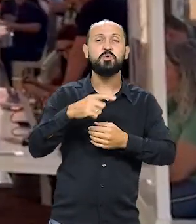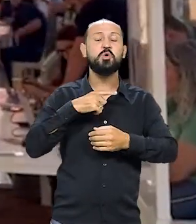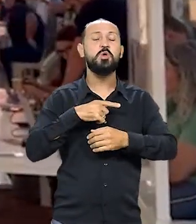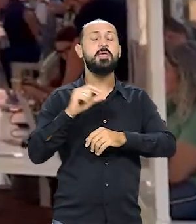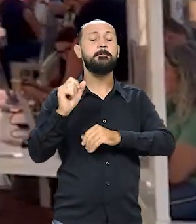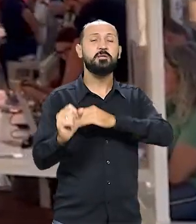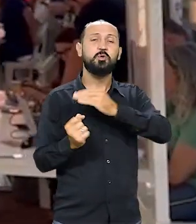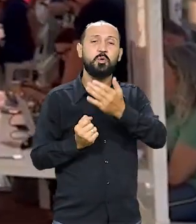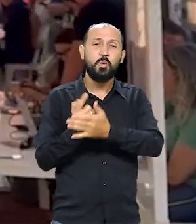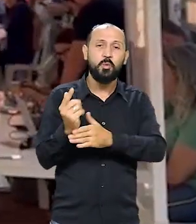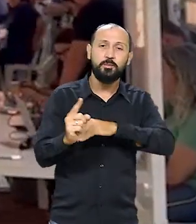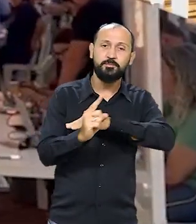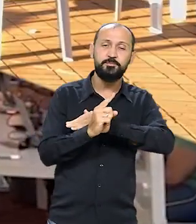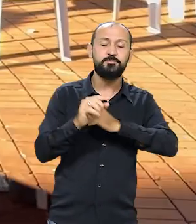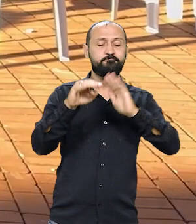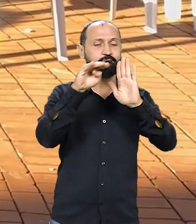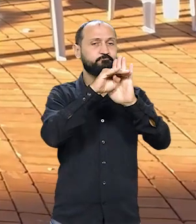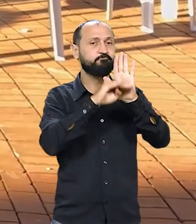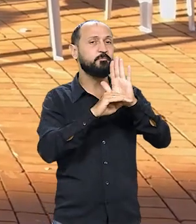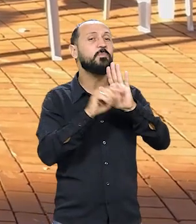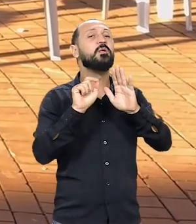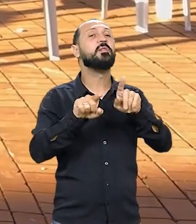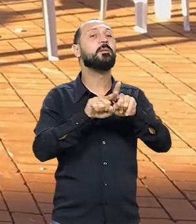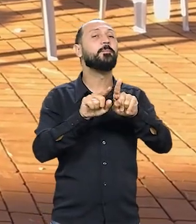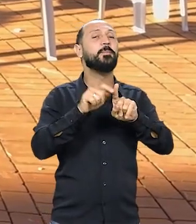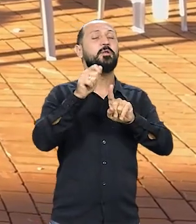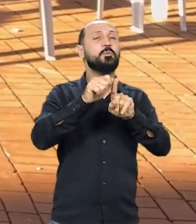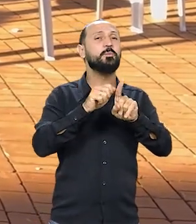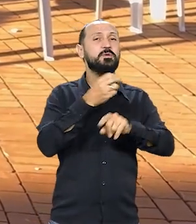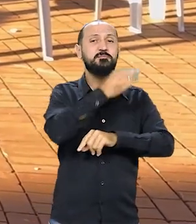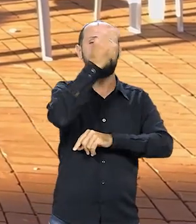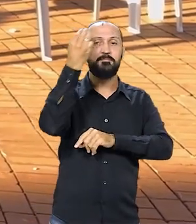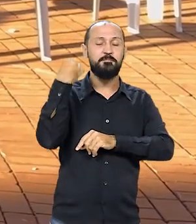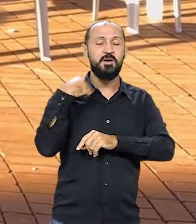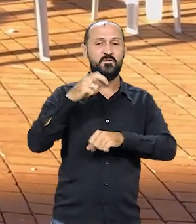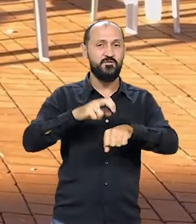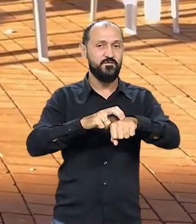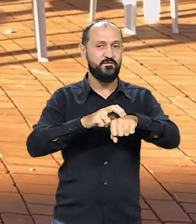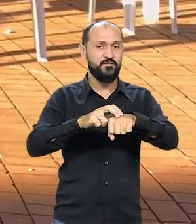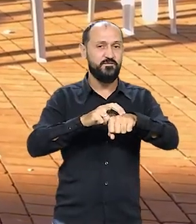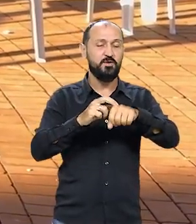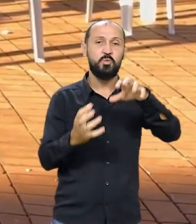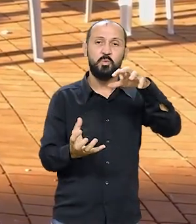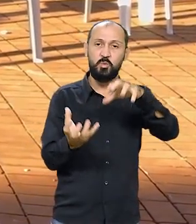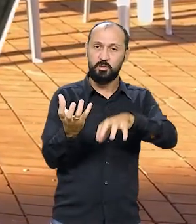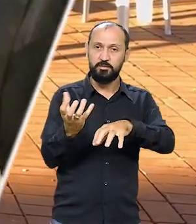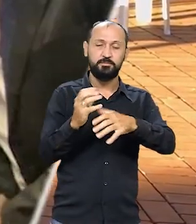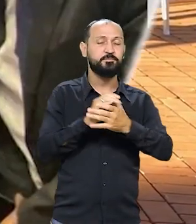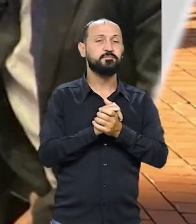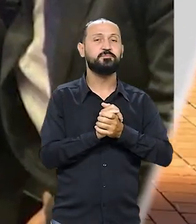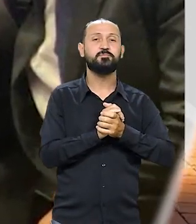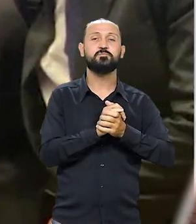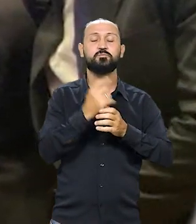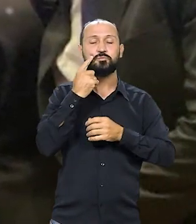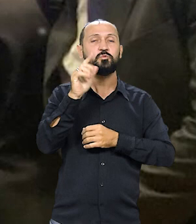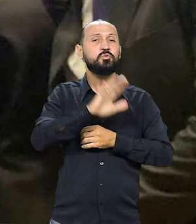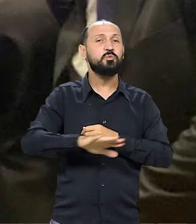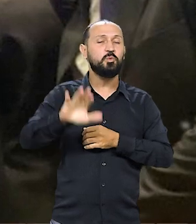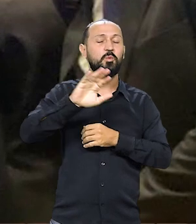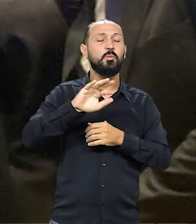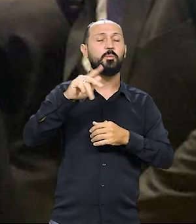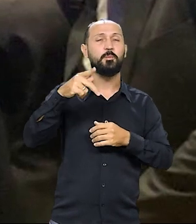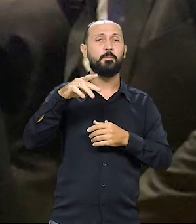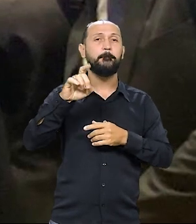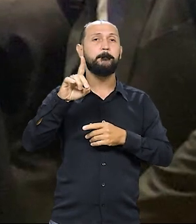parte de consumidor. E a programação do Maio Verde também contou com homenagem no Congresso Nacional. O Defensor-Geral